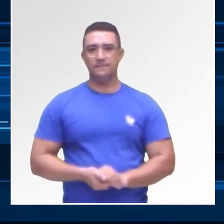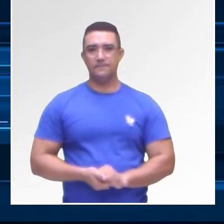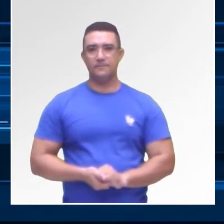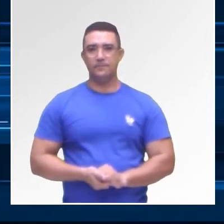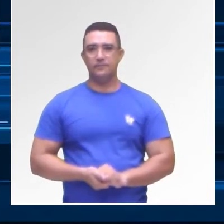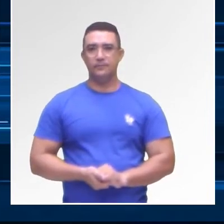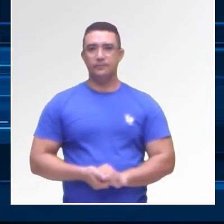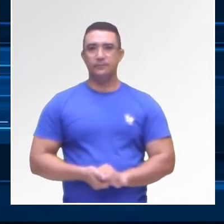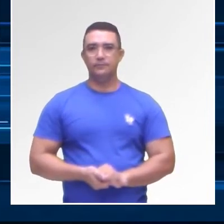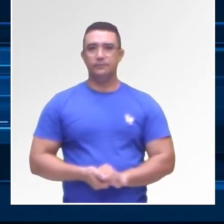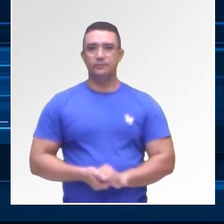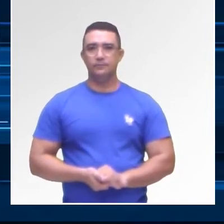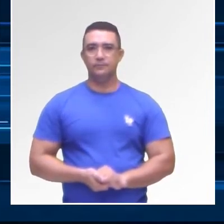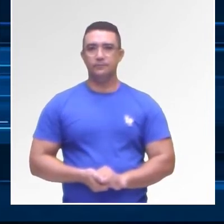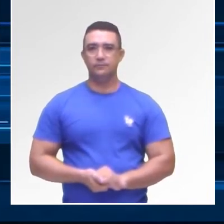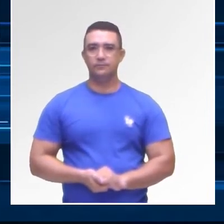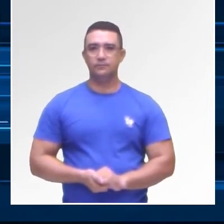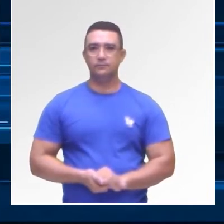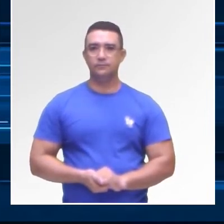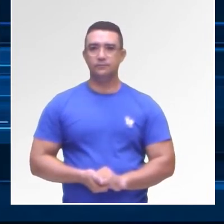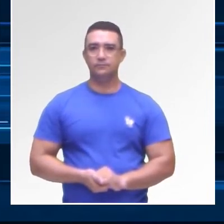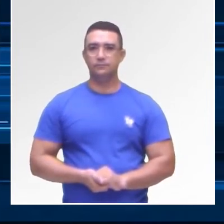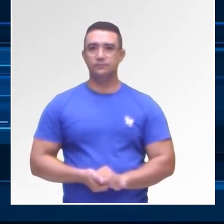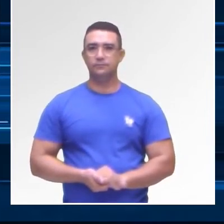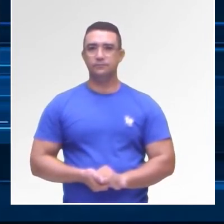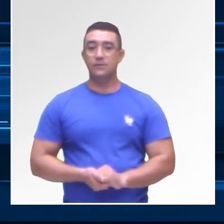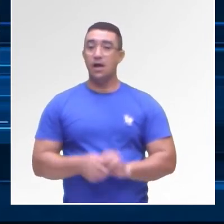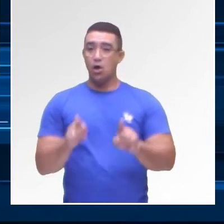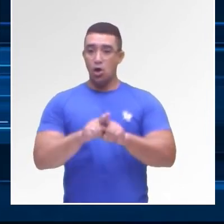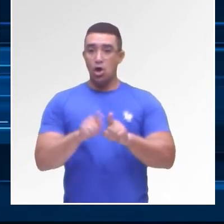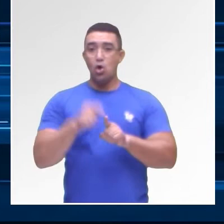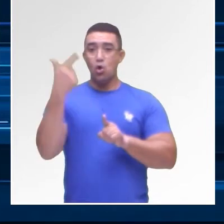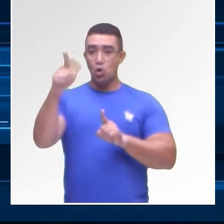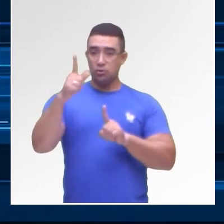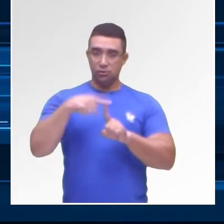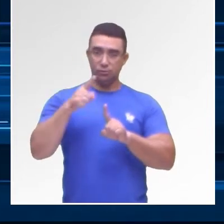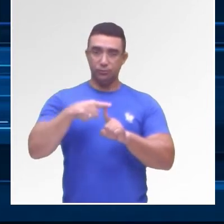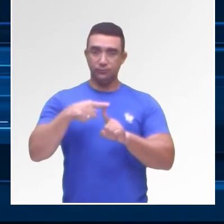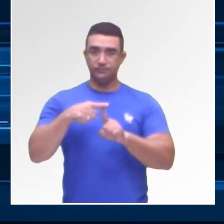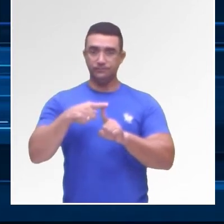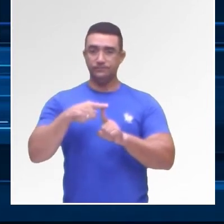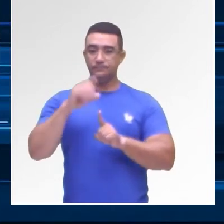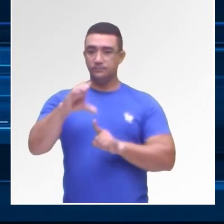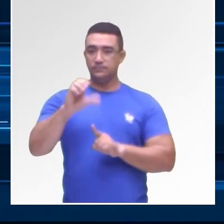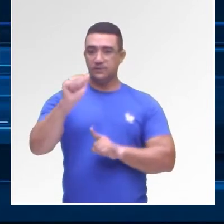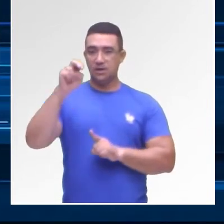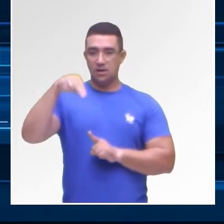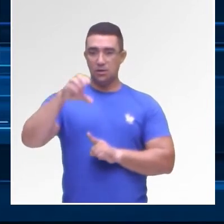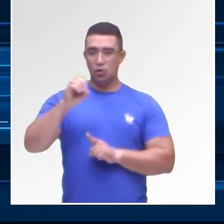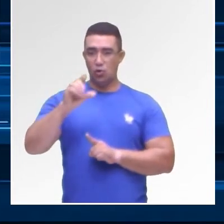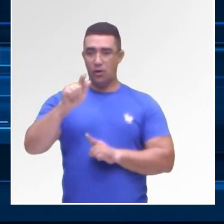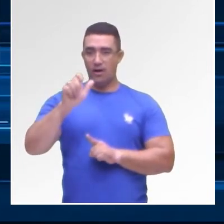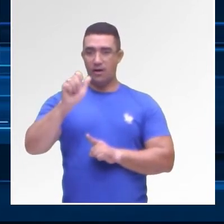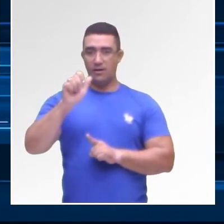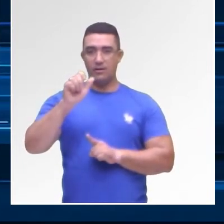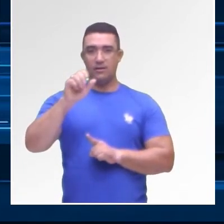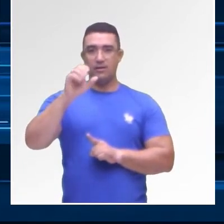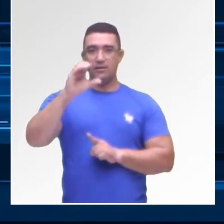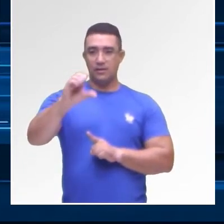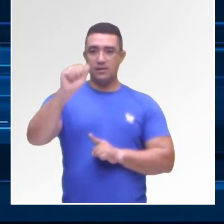ambiente. Agora vamos falar da canoagem. A canoagem são várias modalidades que podem